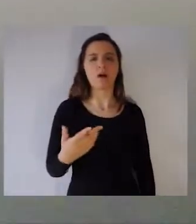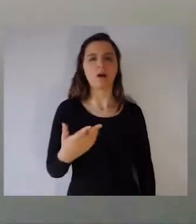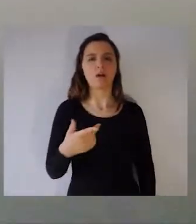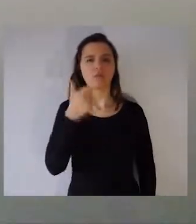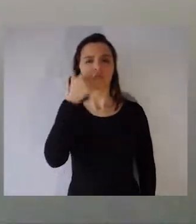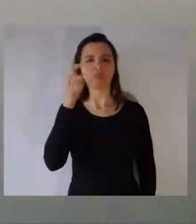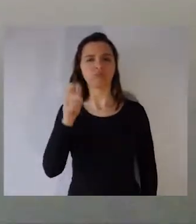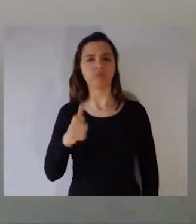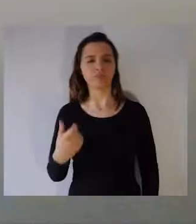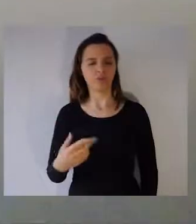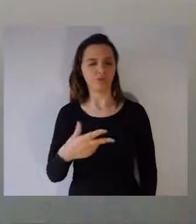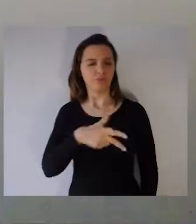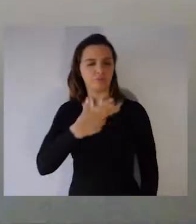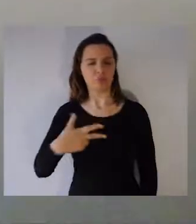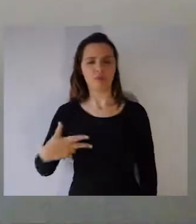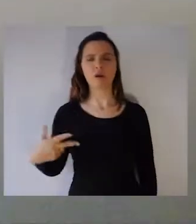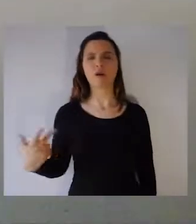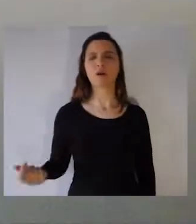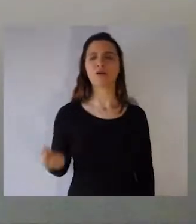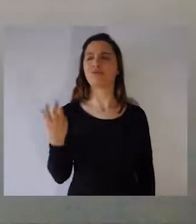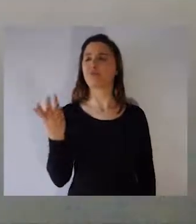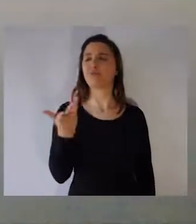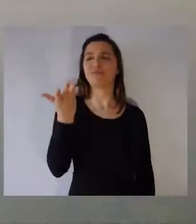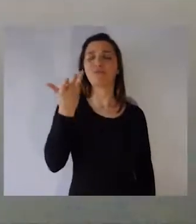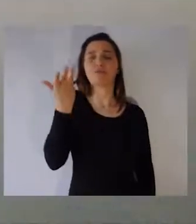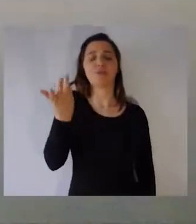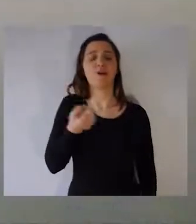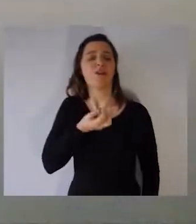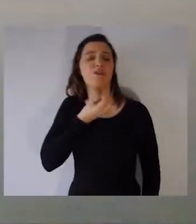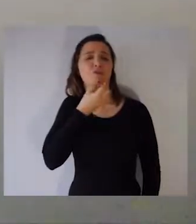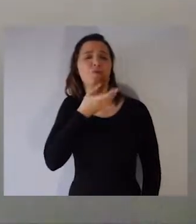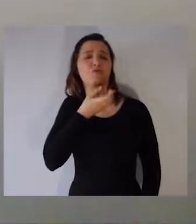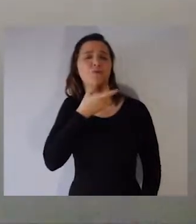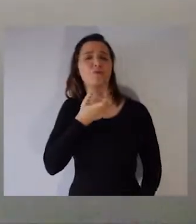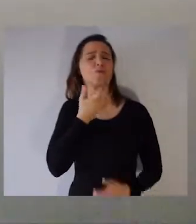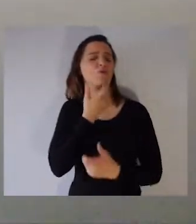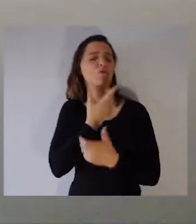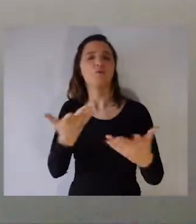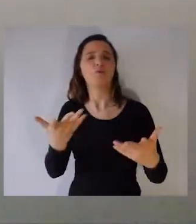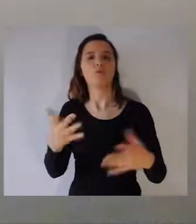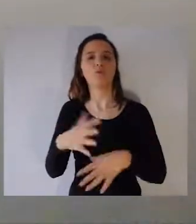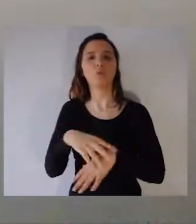dinamarquês, muito erudito, que explicou tudo em sueco.